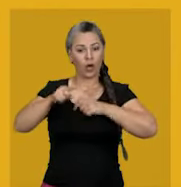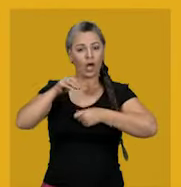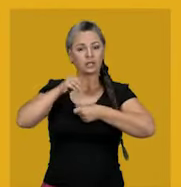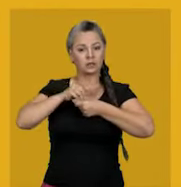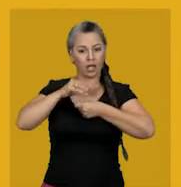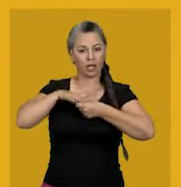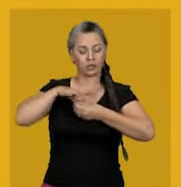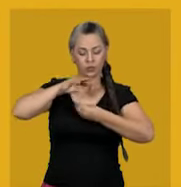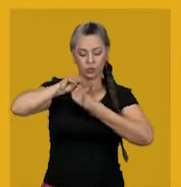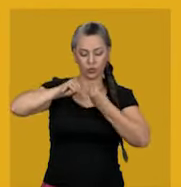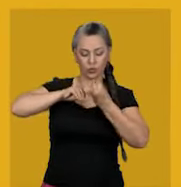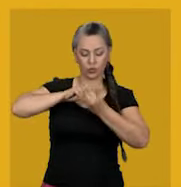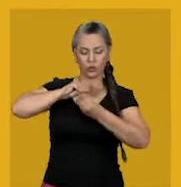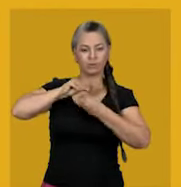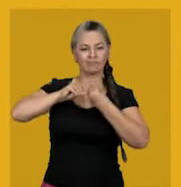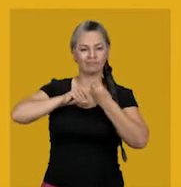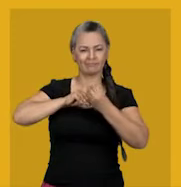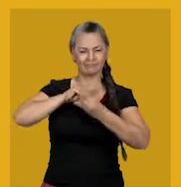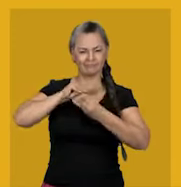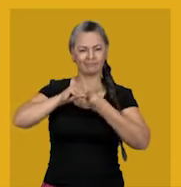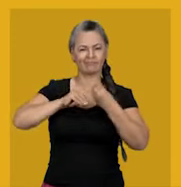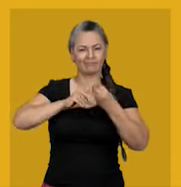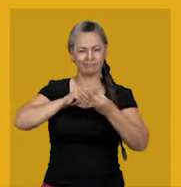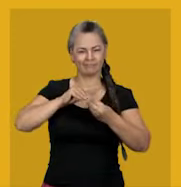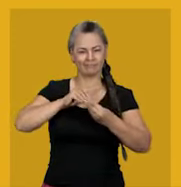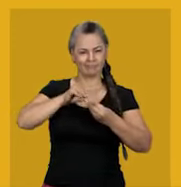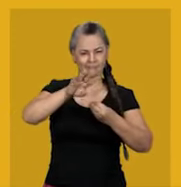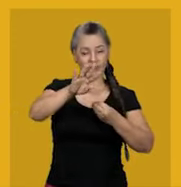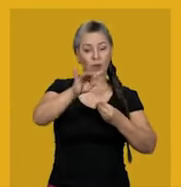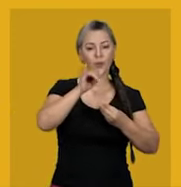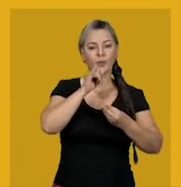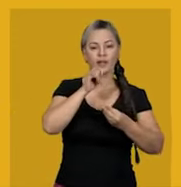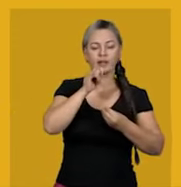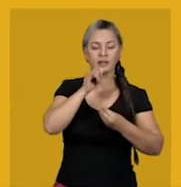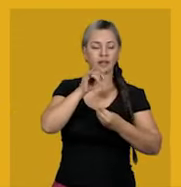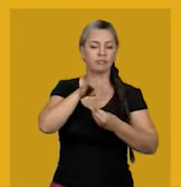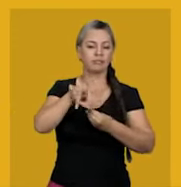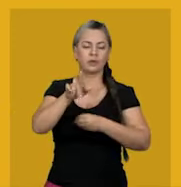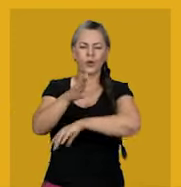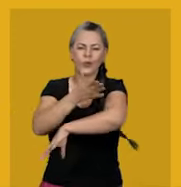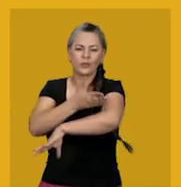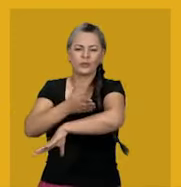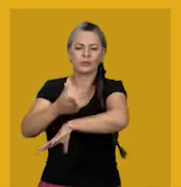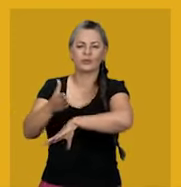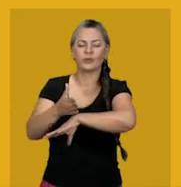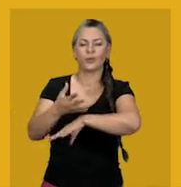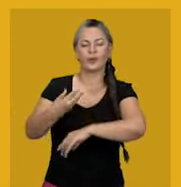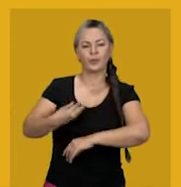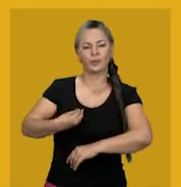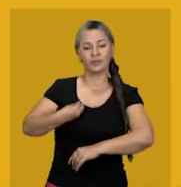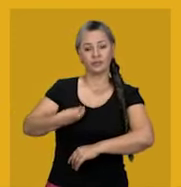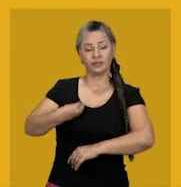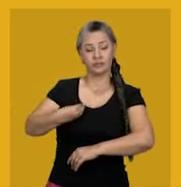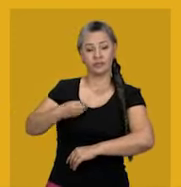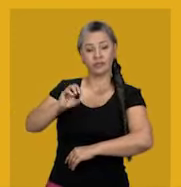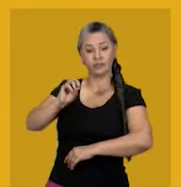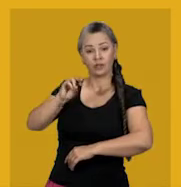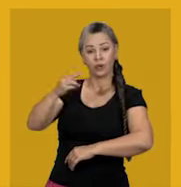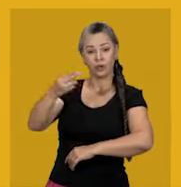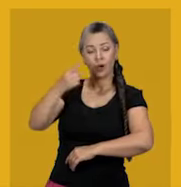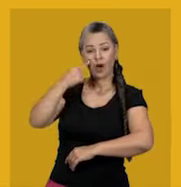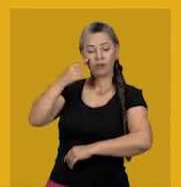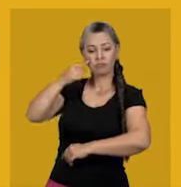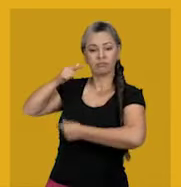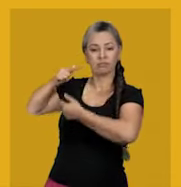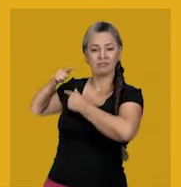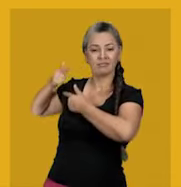Então, dependendo dos nossos hábitos e também das algumas condições genéticas,